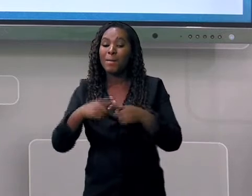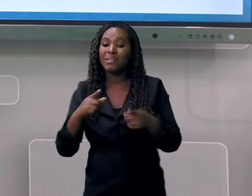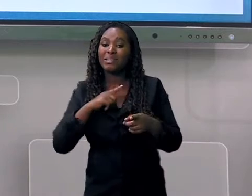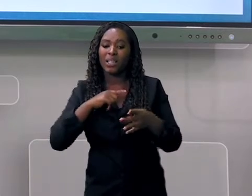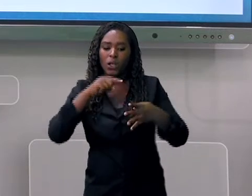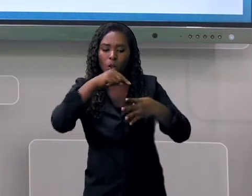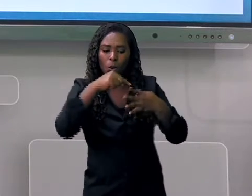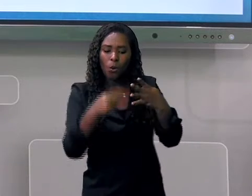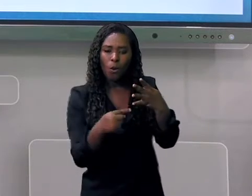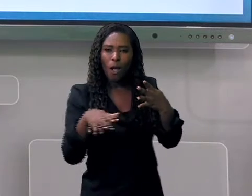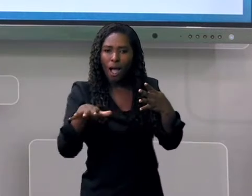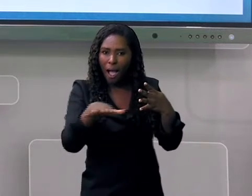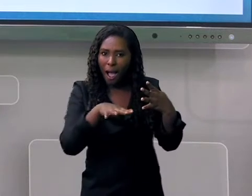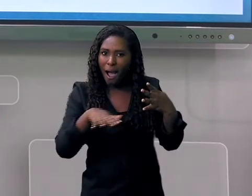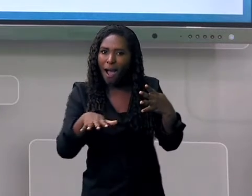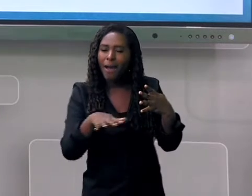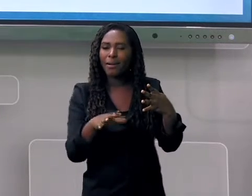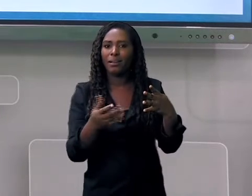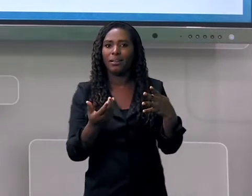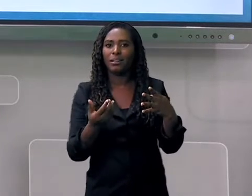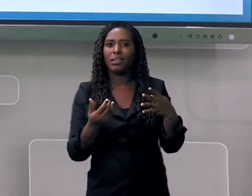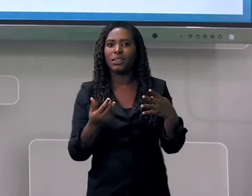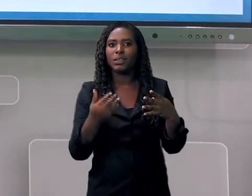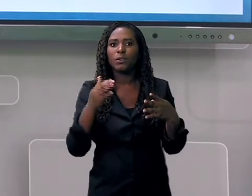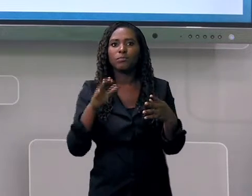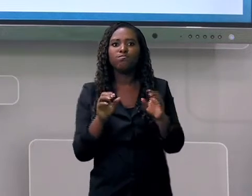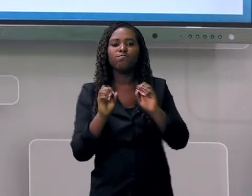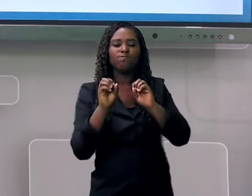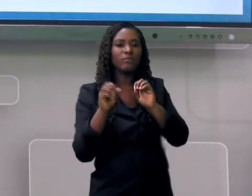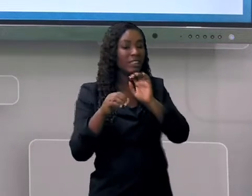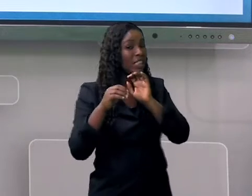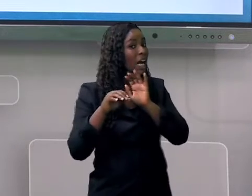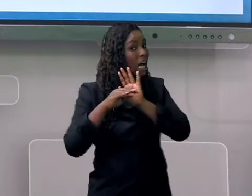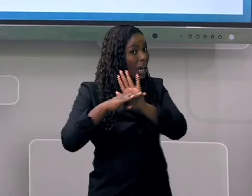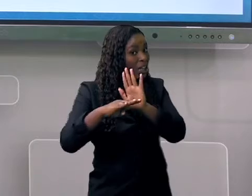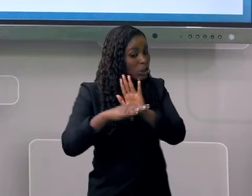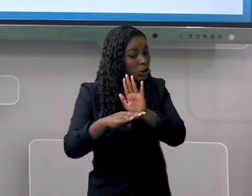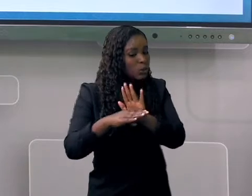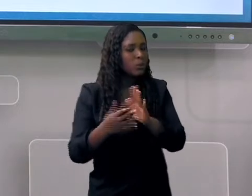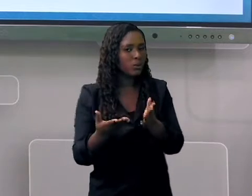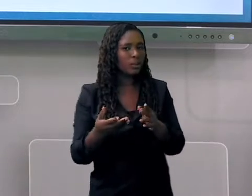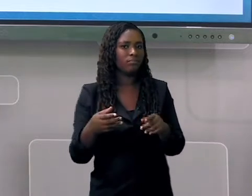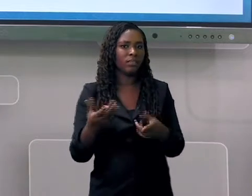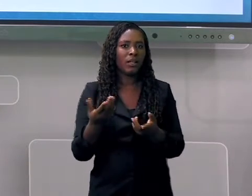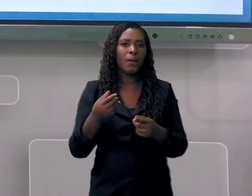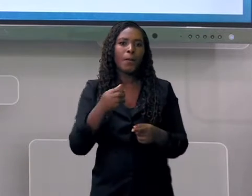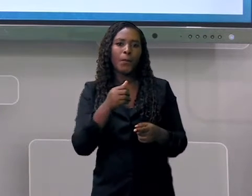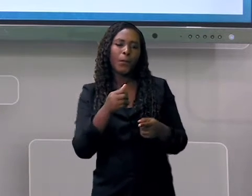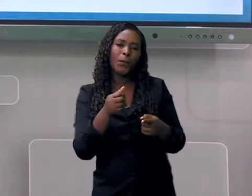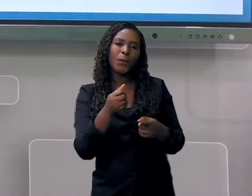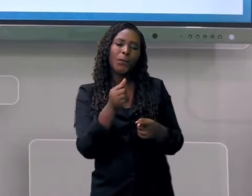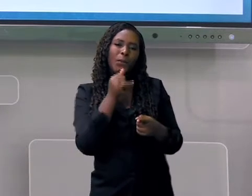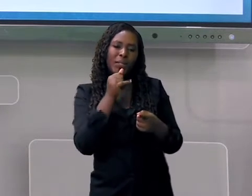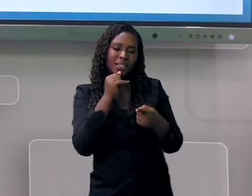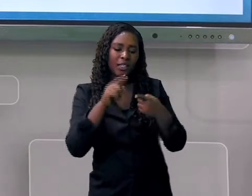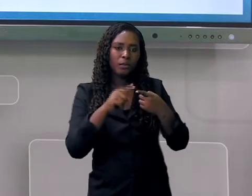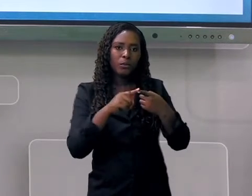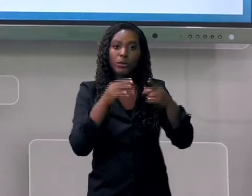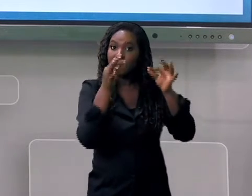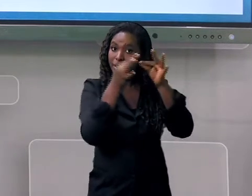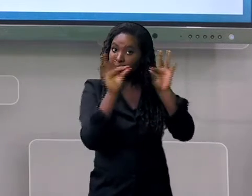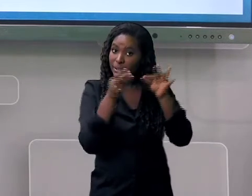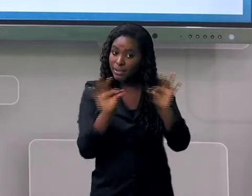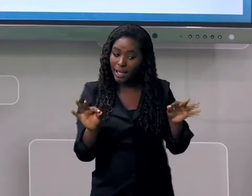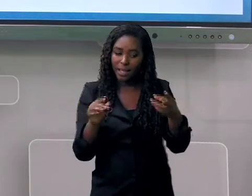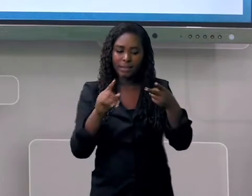sons das letras, das sílabas. Semântica, nós aprendemos a dar significado às palavras. A sintática,